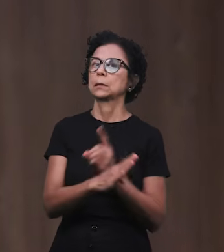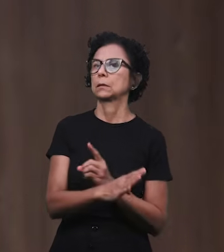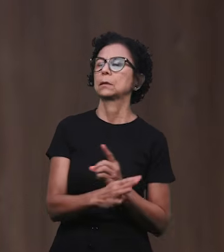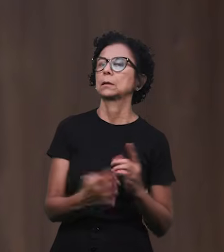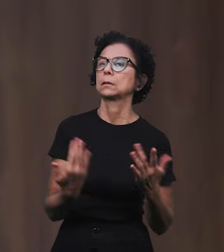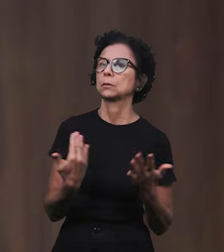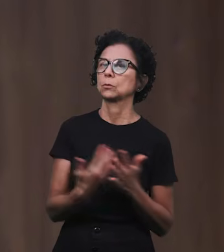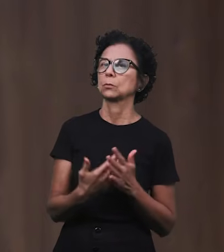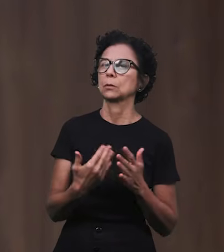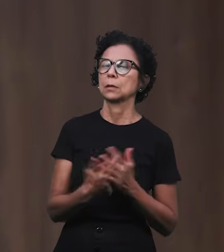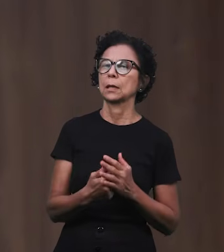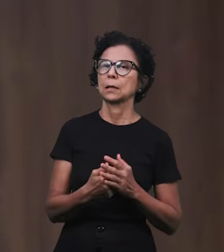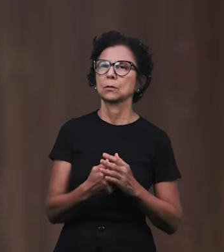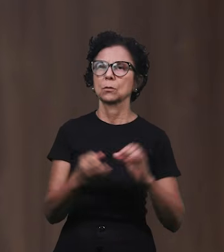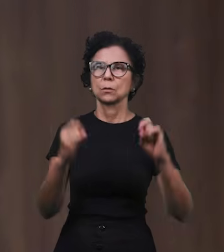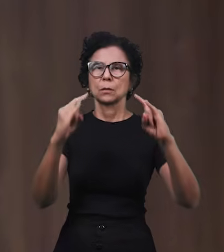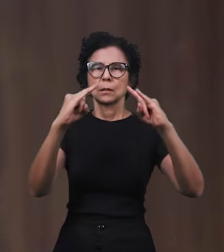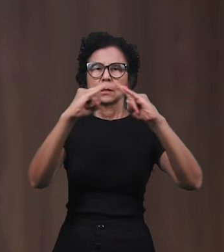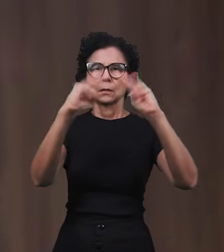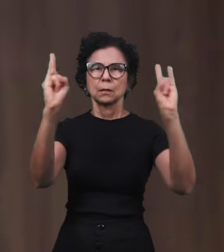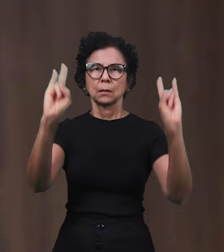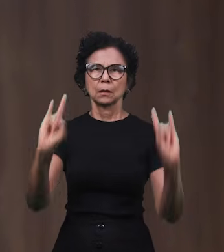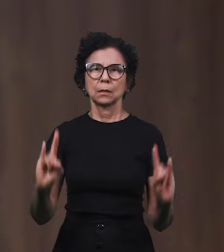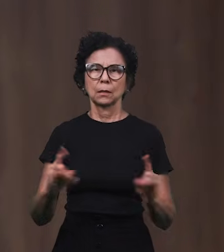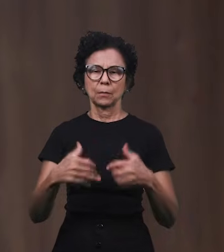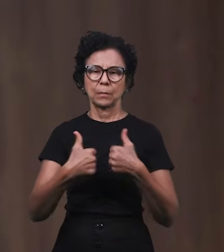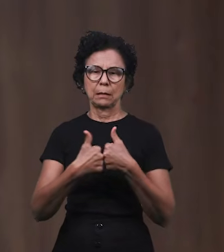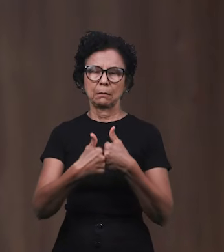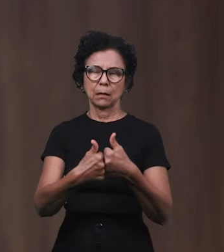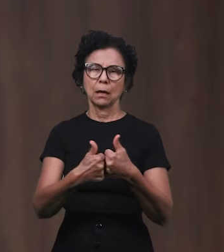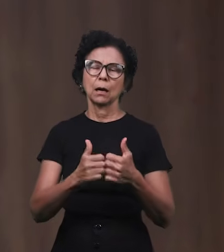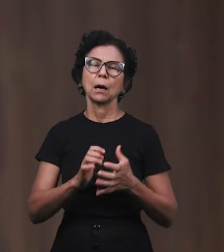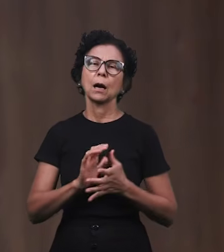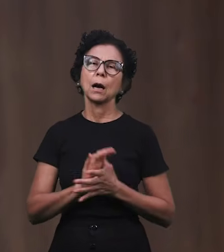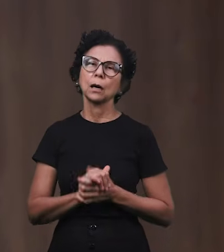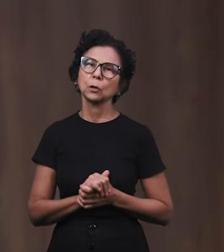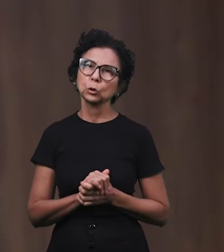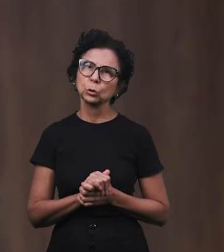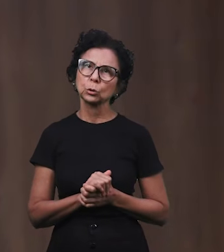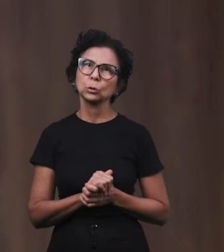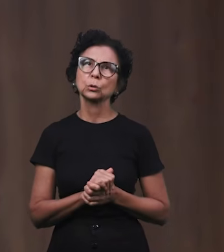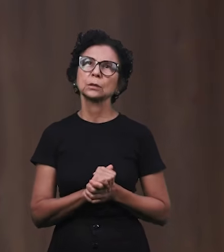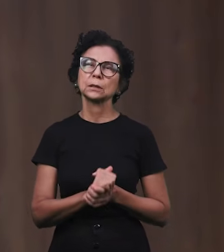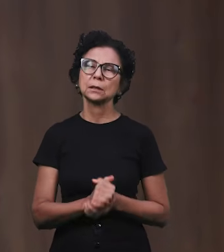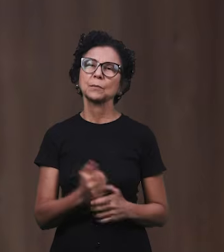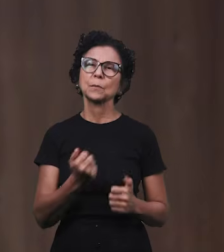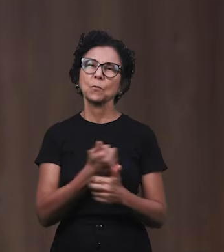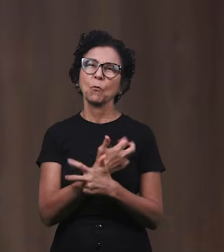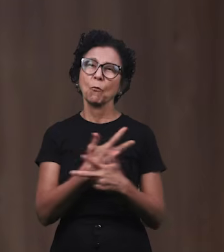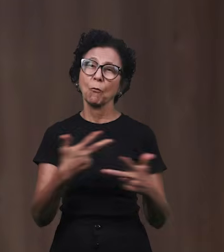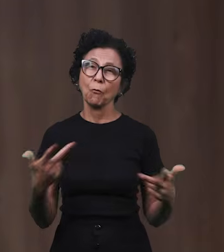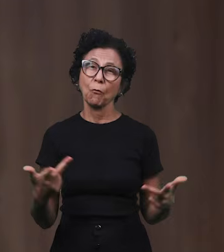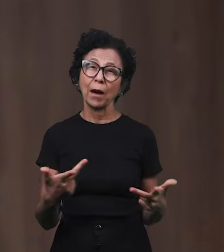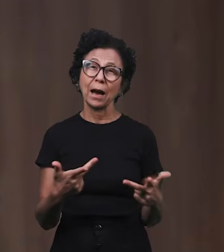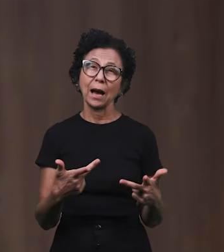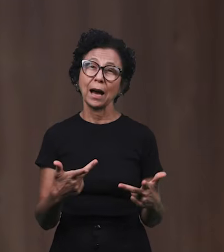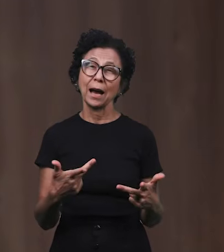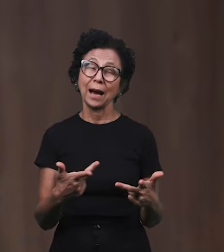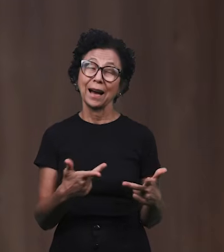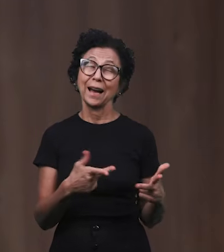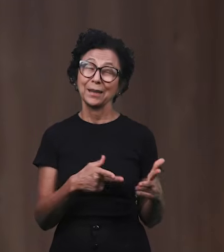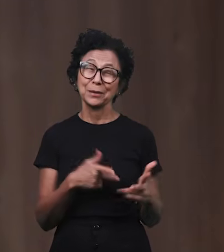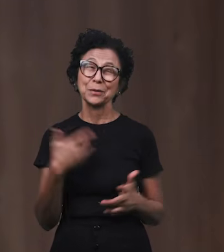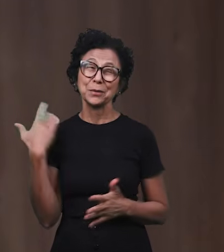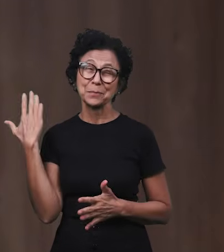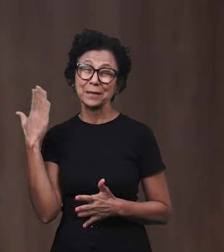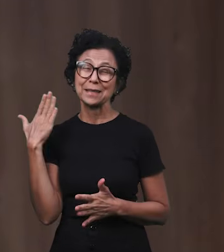aí estudado sobre o tabernáculo, estudamos agora recentemente sobre os sacrifícios e muita gente mandou muita mensagem perguntando, Priscila, como é que